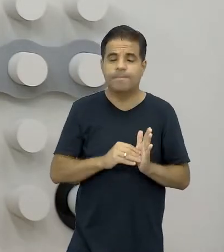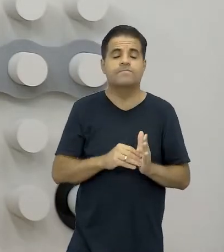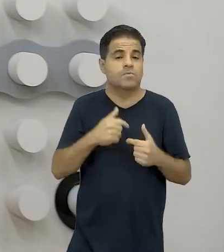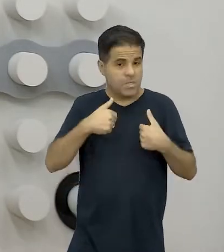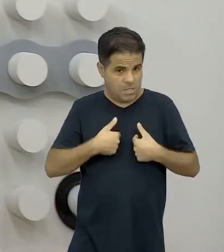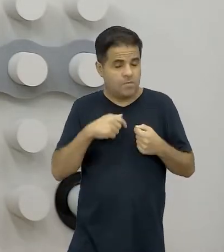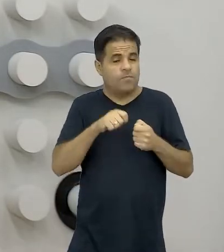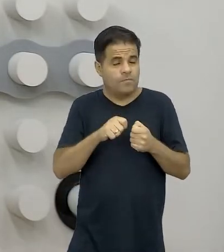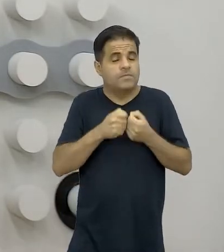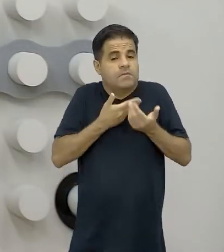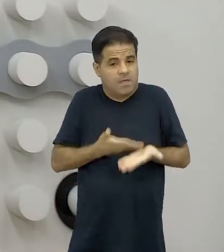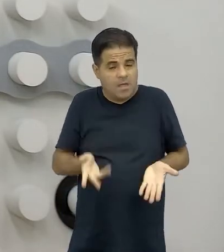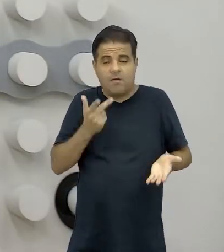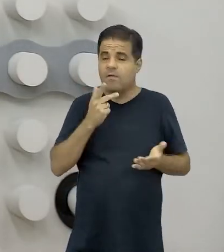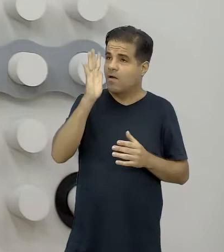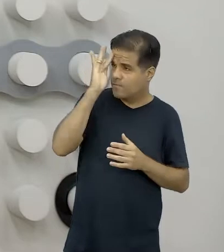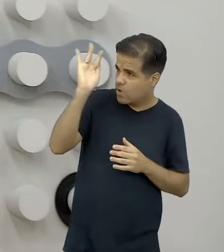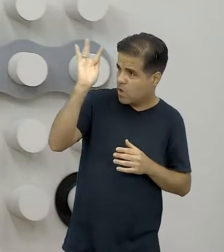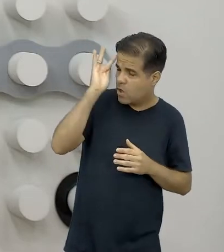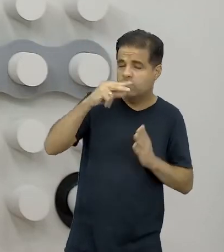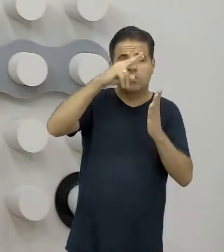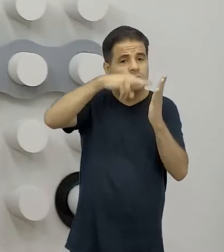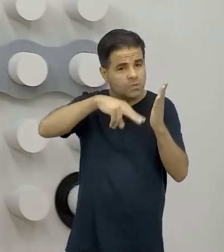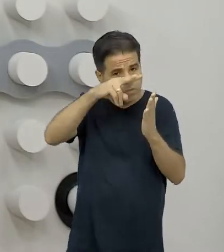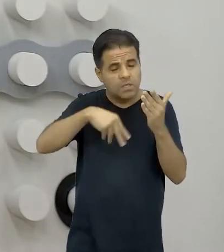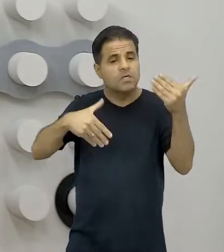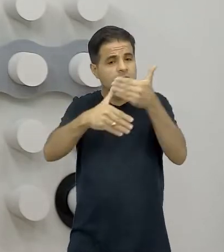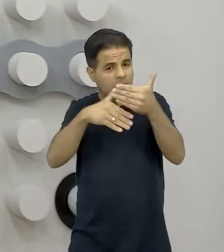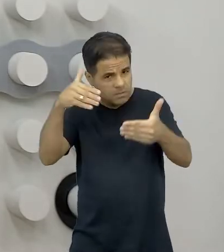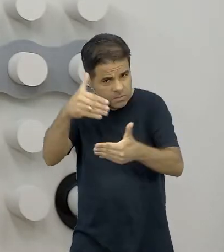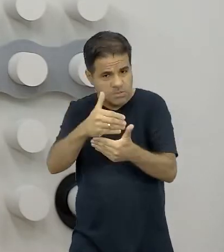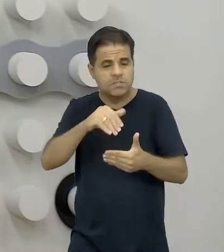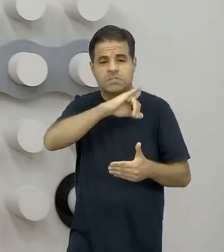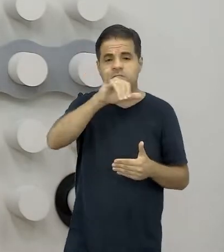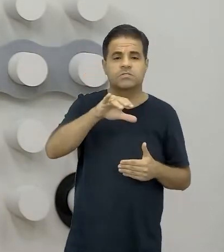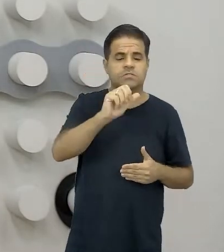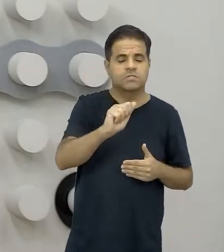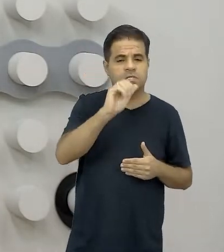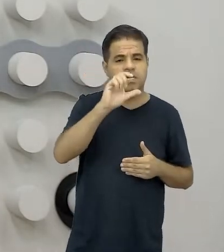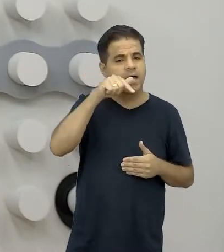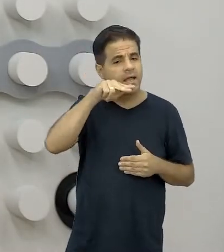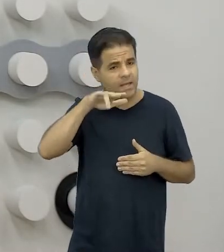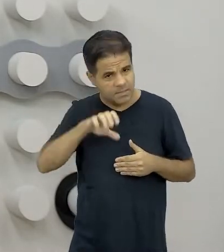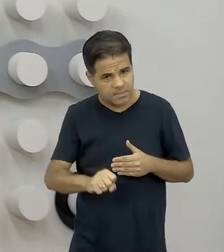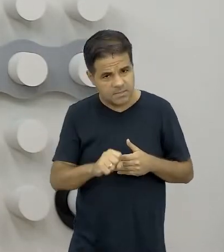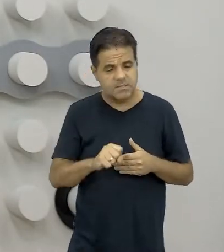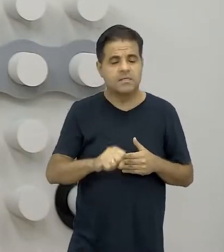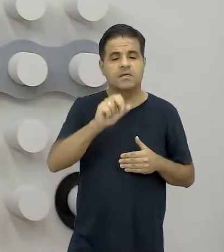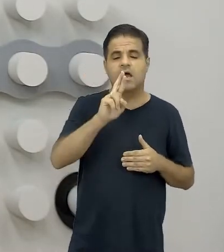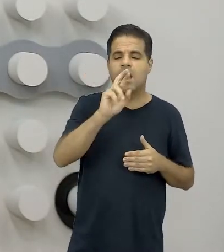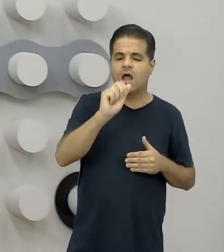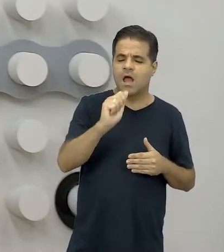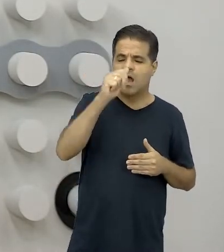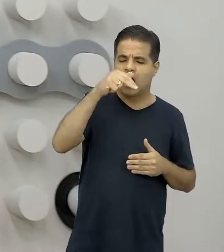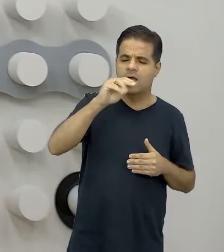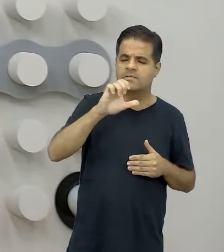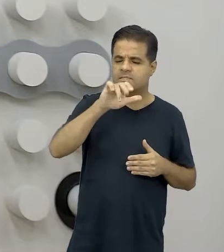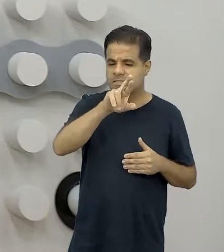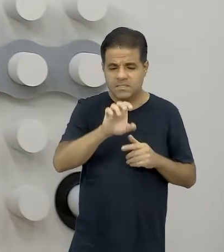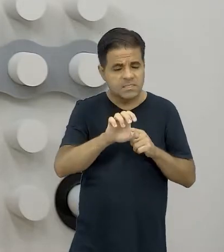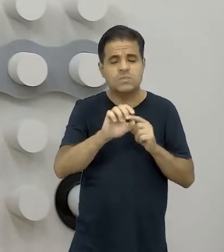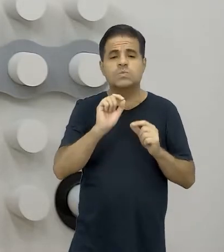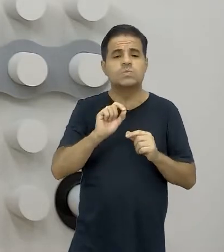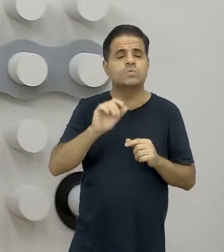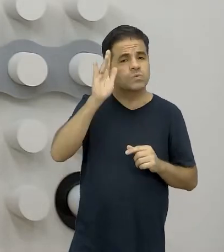eu vou fazer é falar desse filósofo que eu li no slide, que se chama Jacques Rancière. Jacques Rancière é um